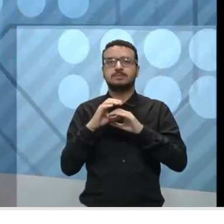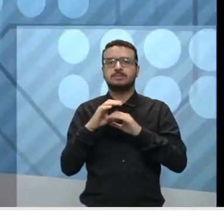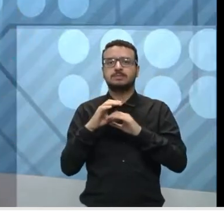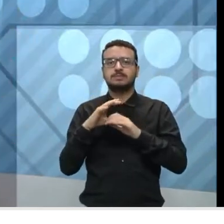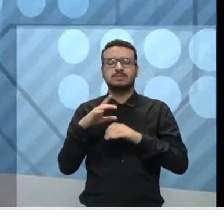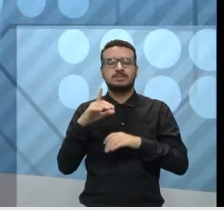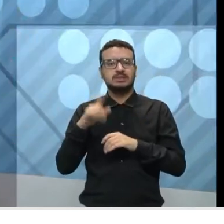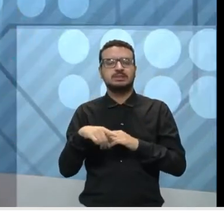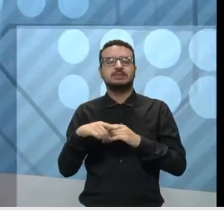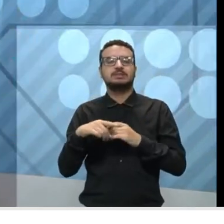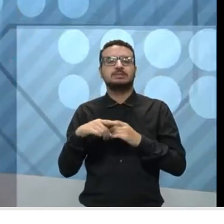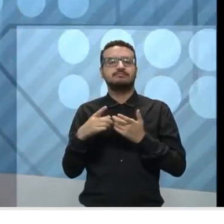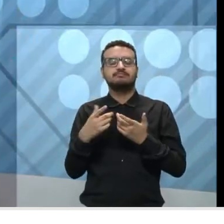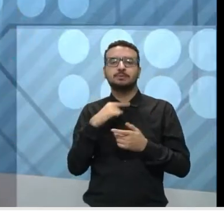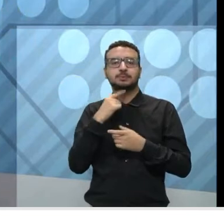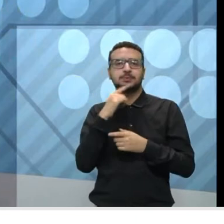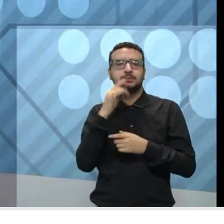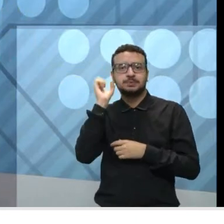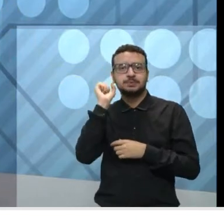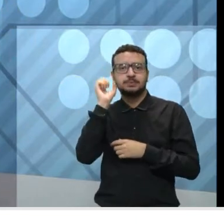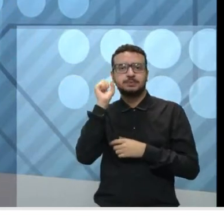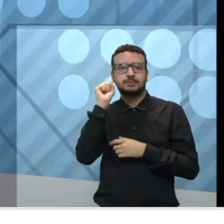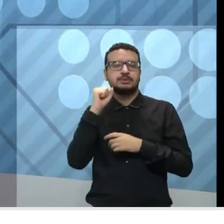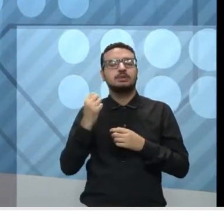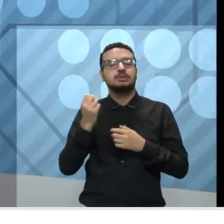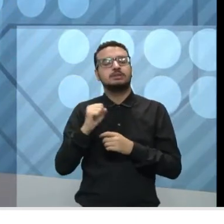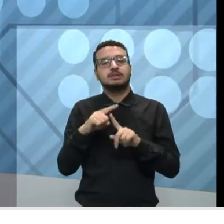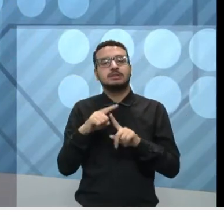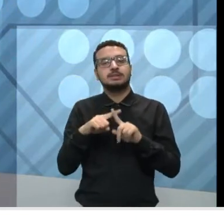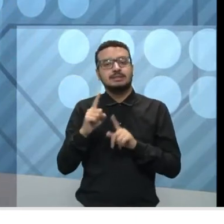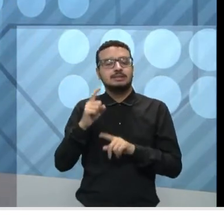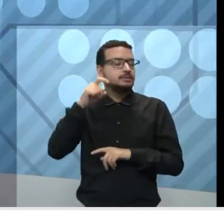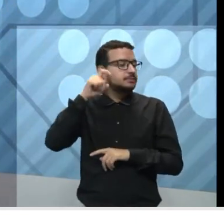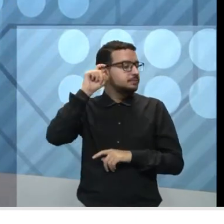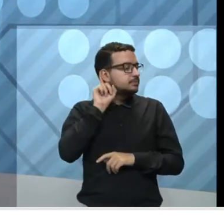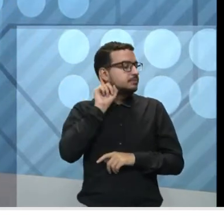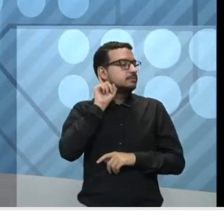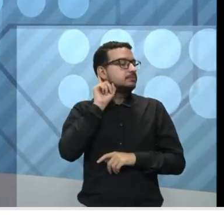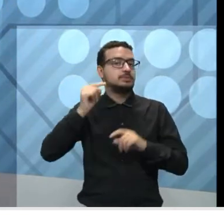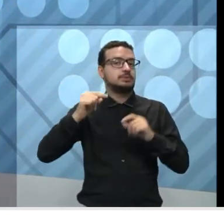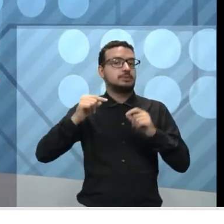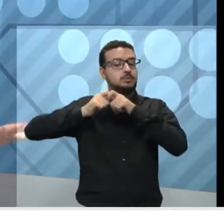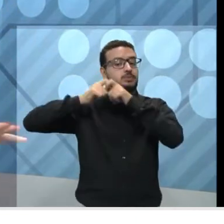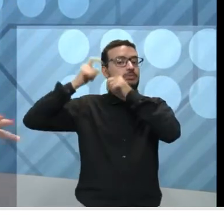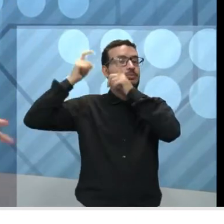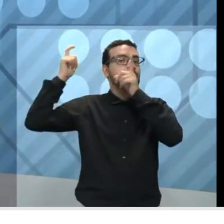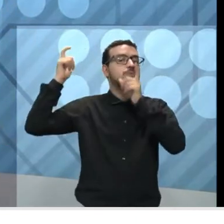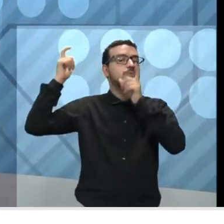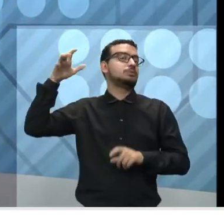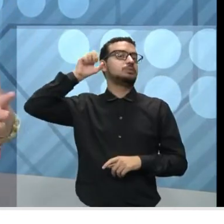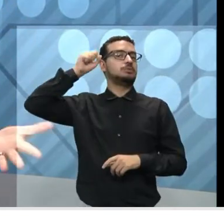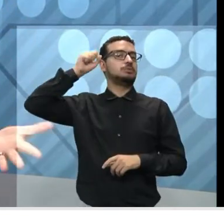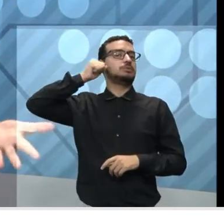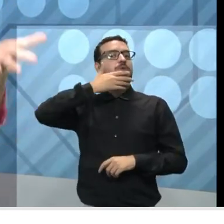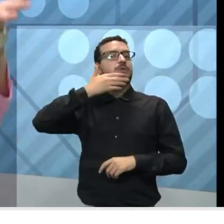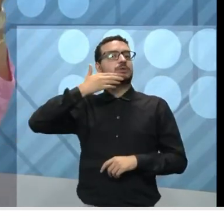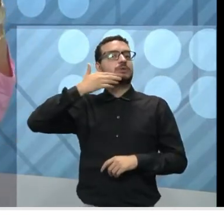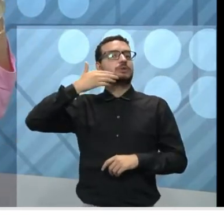o indivíduo colocar um aparelho sonoro, ele tem como objetivo amplificar tudo, então vai